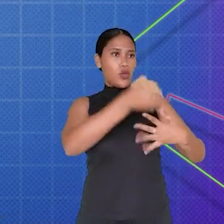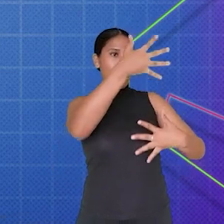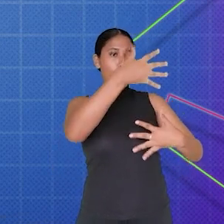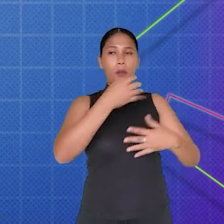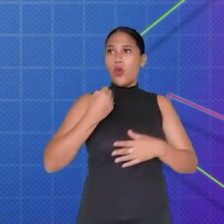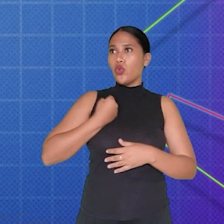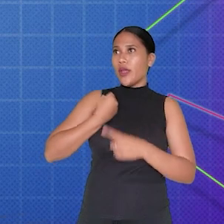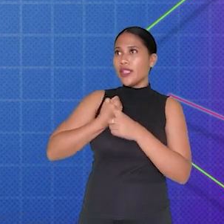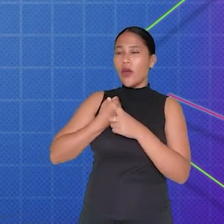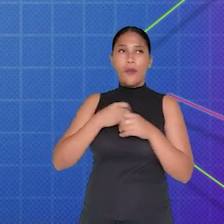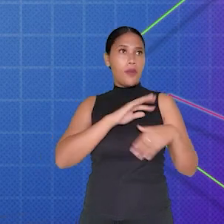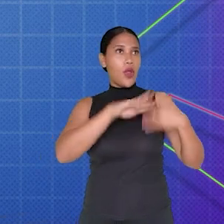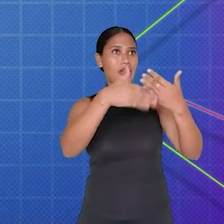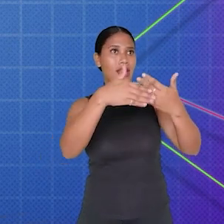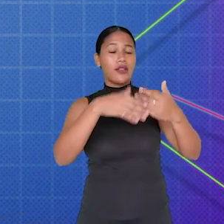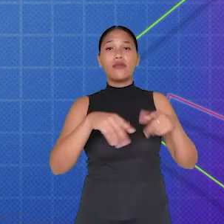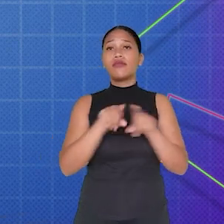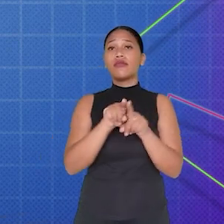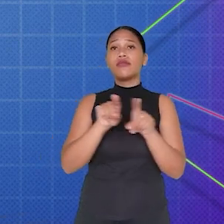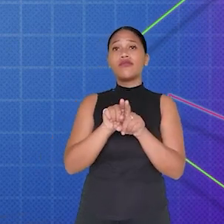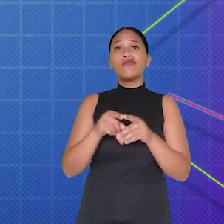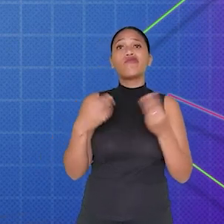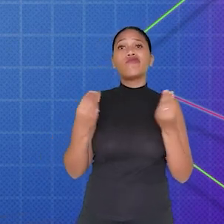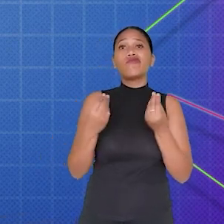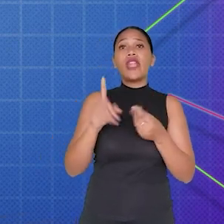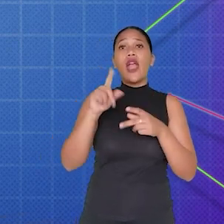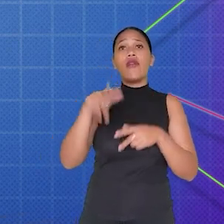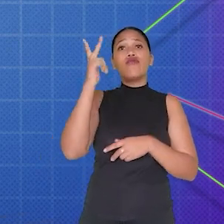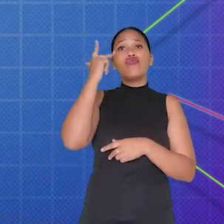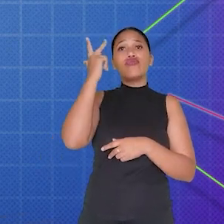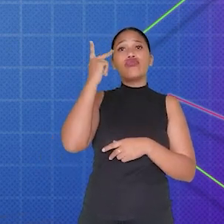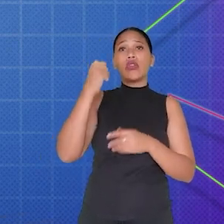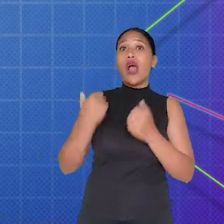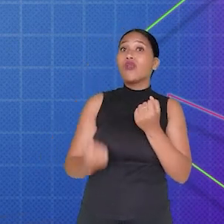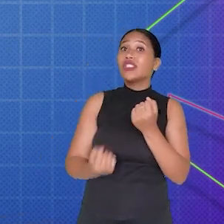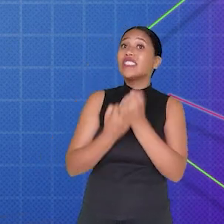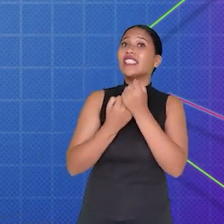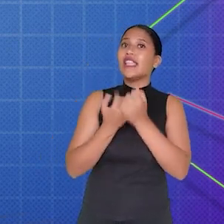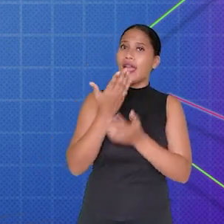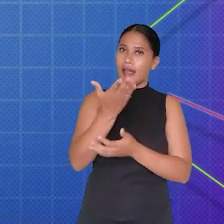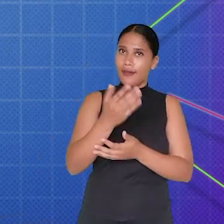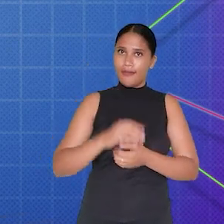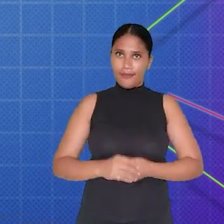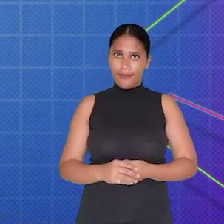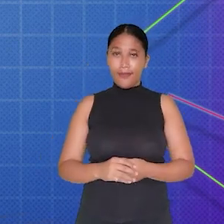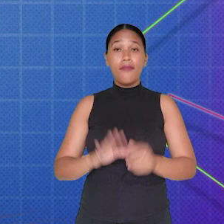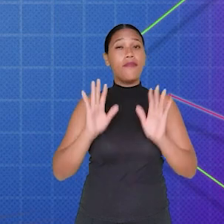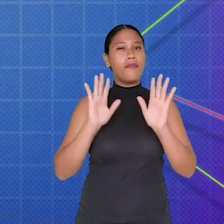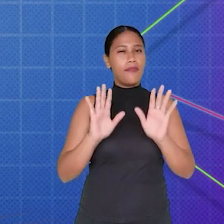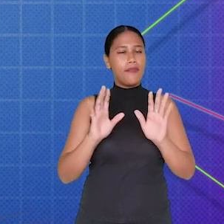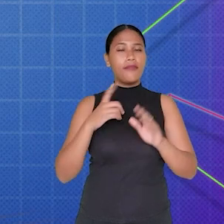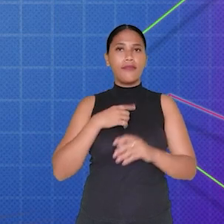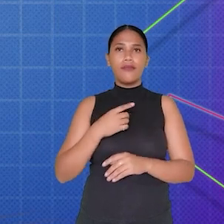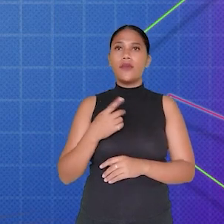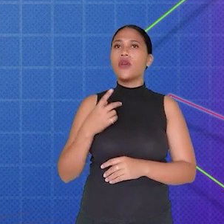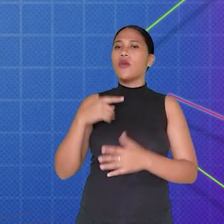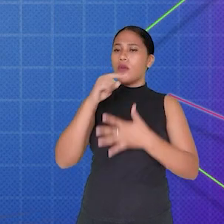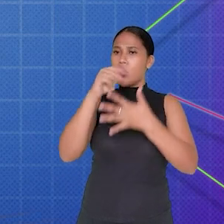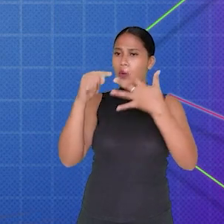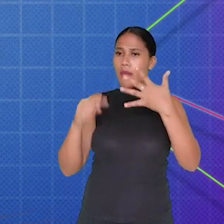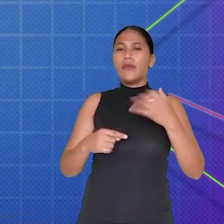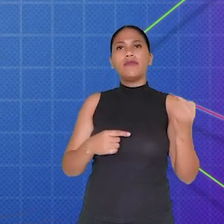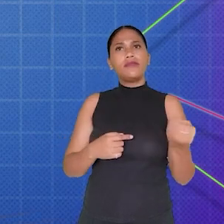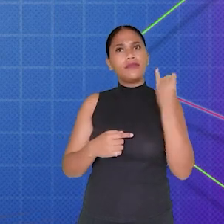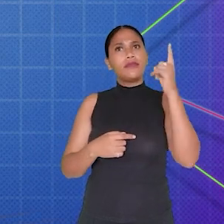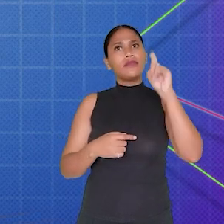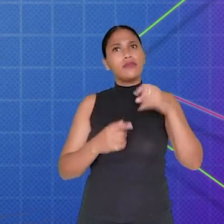usuário, menus, pontuações, indicadores de progresso e tutoriais que são adicionados ao jogo para auxiliar o jogador. Agora,